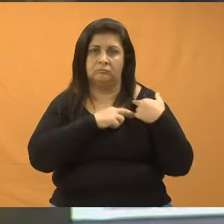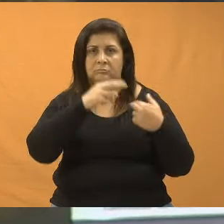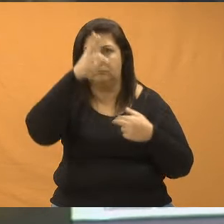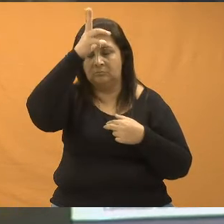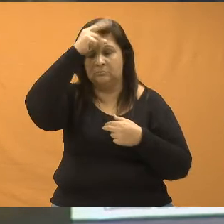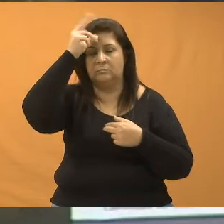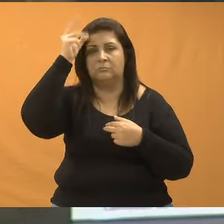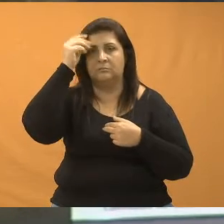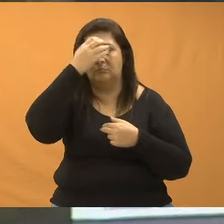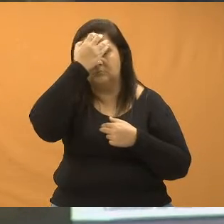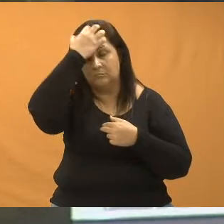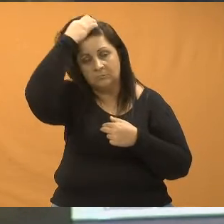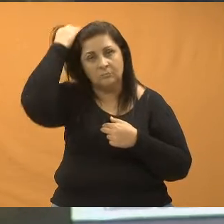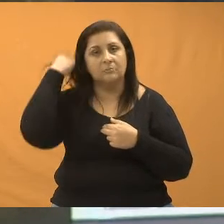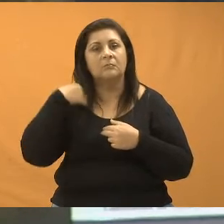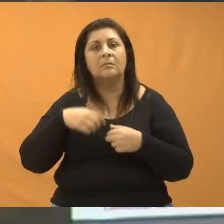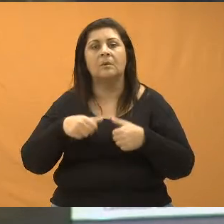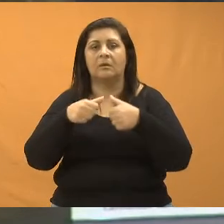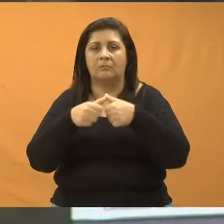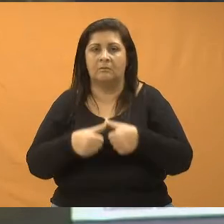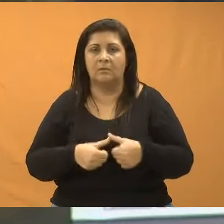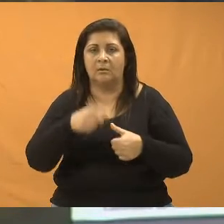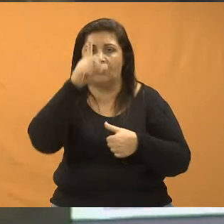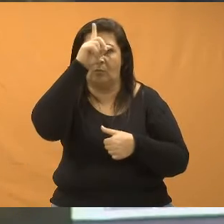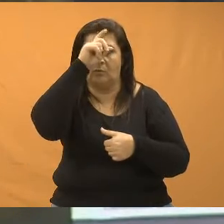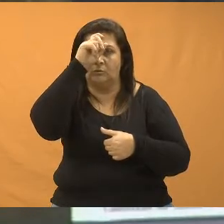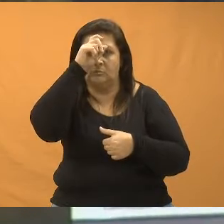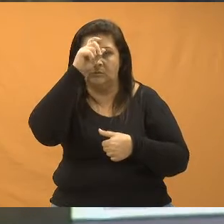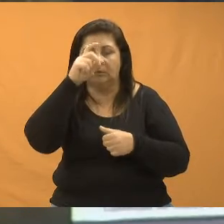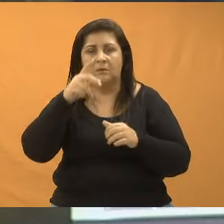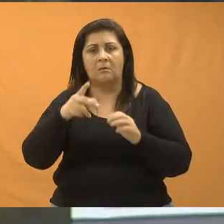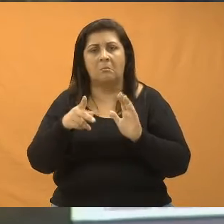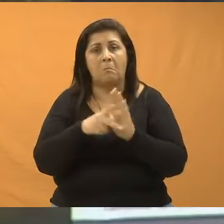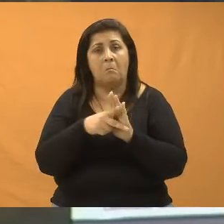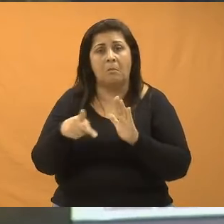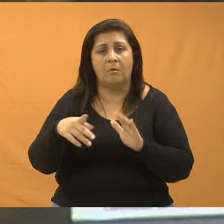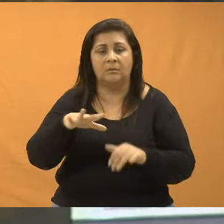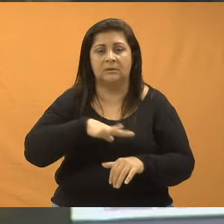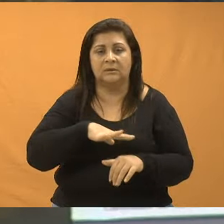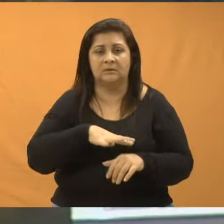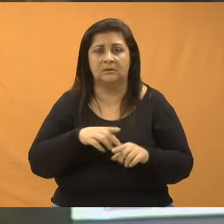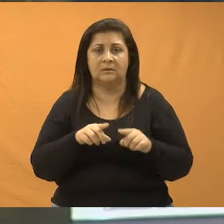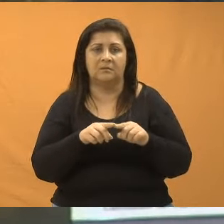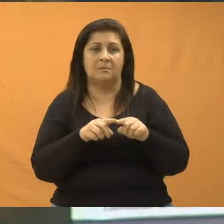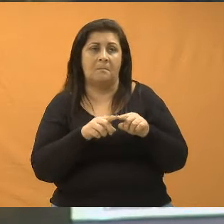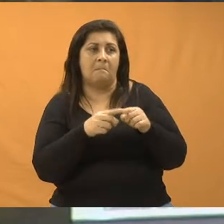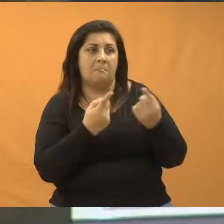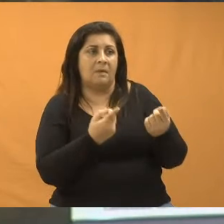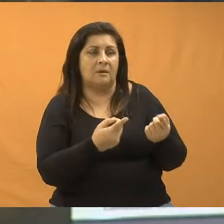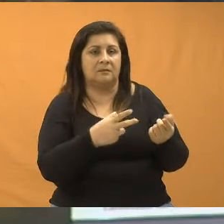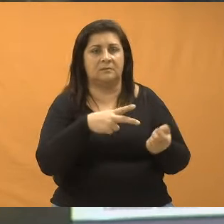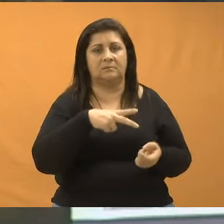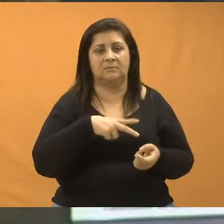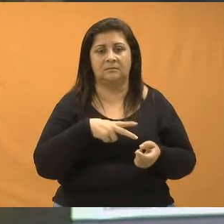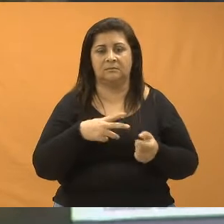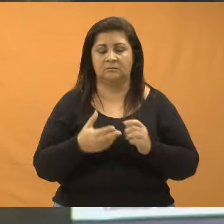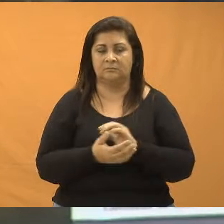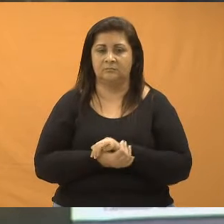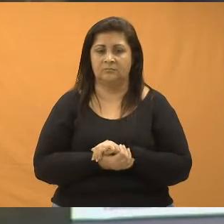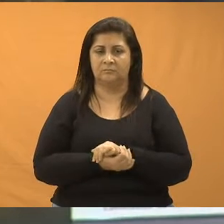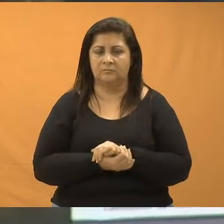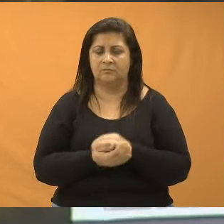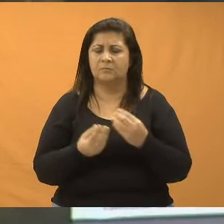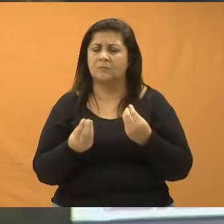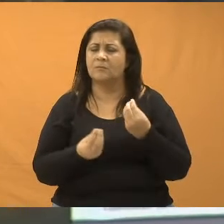ela permanecerá como um hospital municipal, só que não como razão social de um hospital municipal. Mas, de